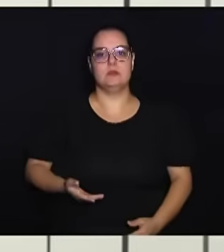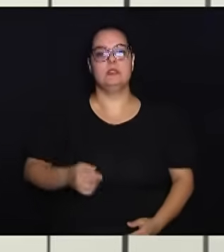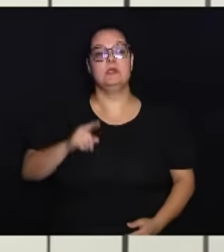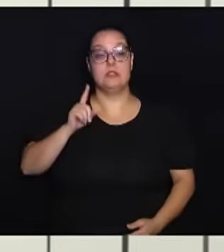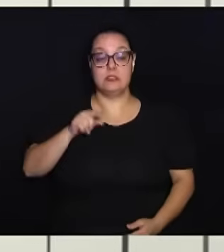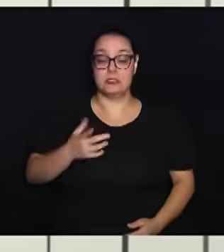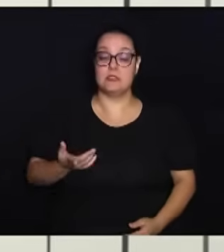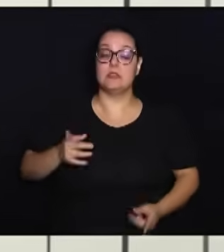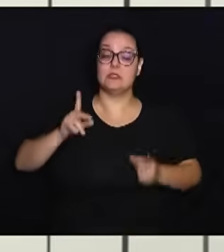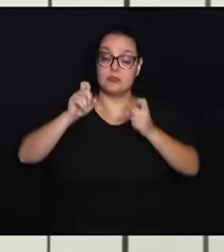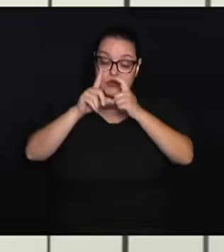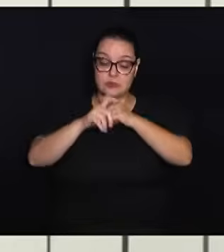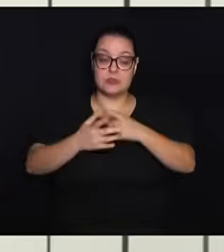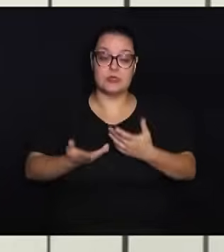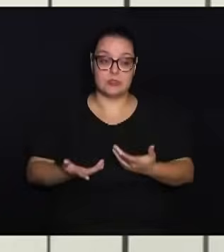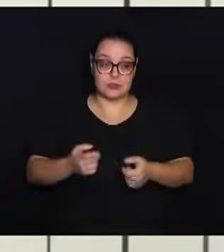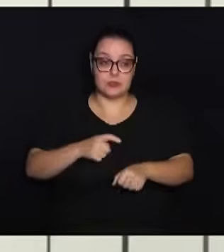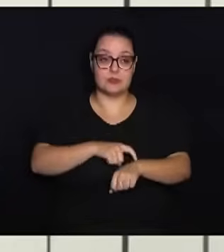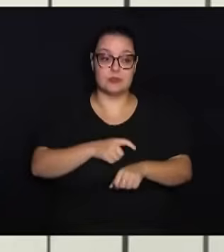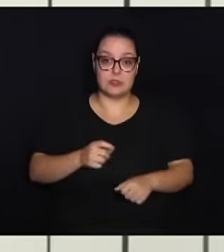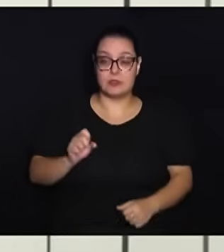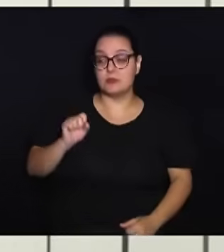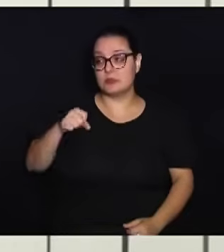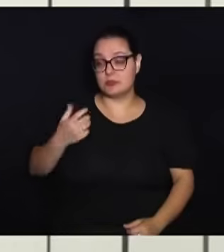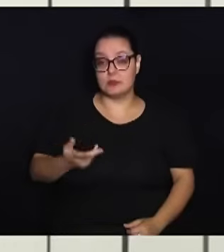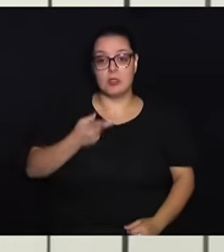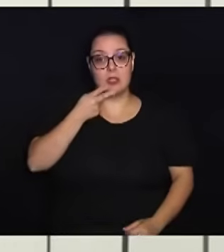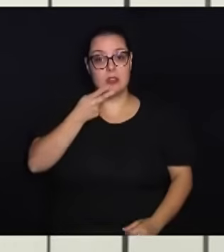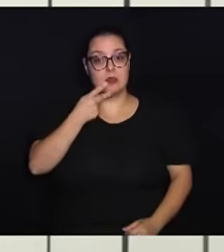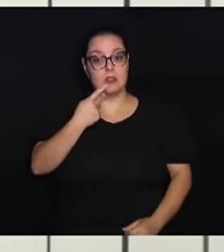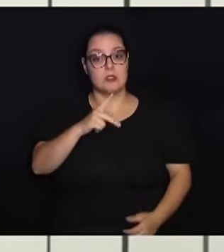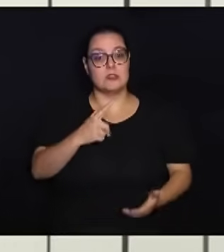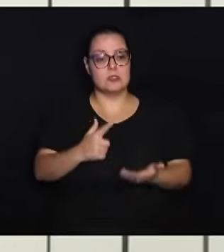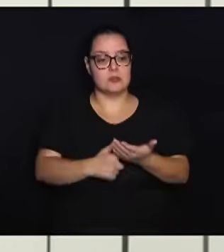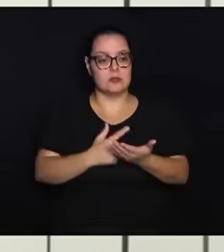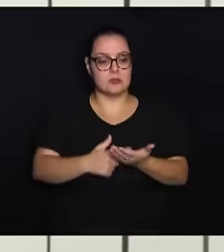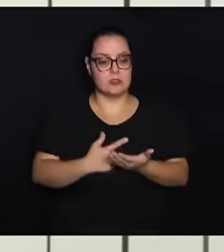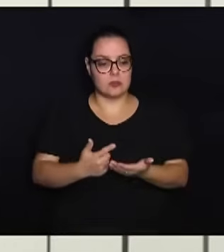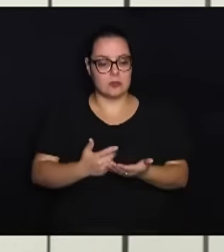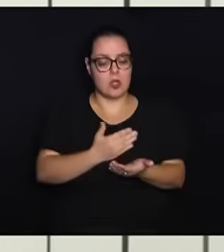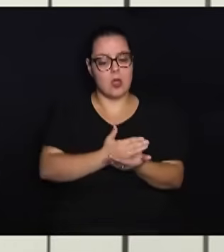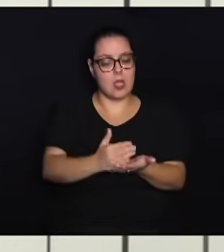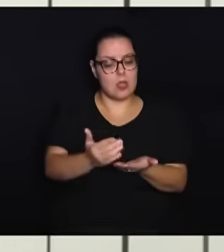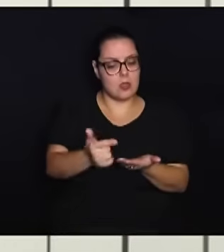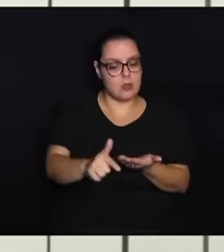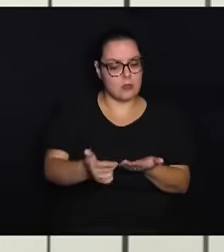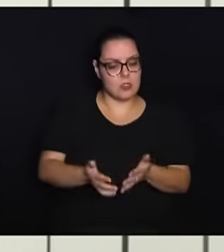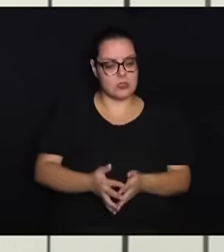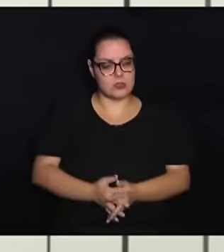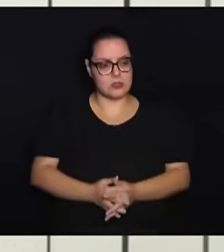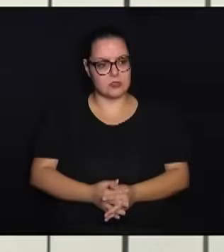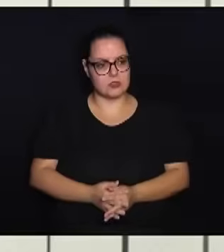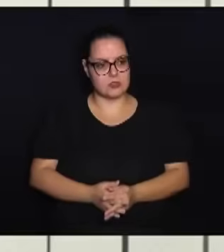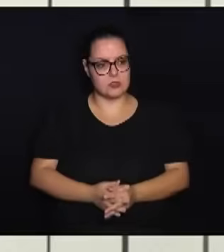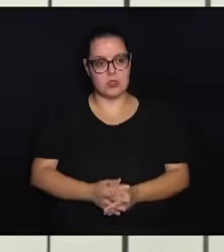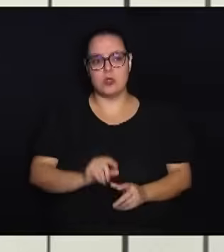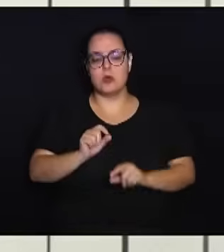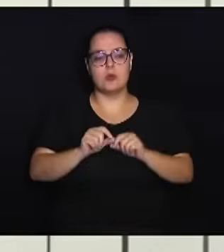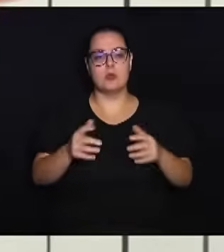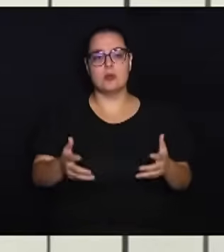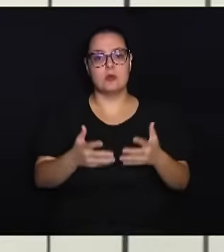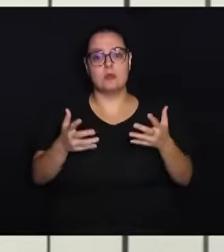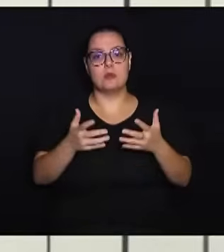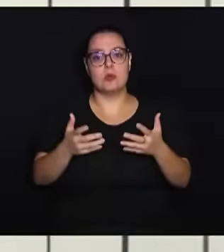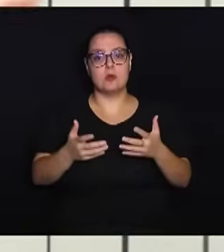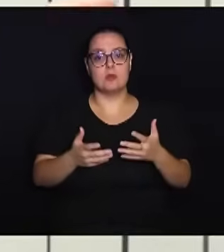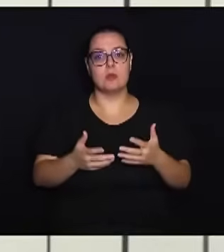fica complicada a situação, né? Então você me falou desse seu livro, do livro Recomeçar. Então, o que motivou você, que era